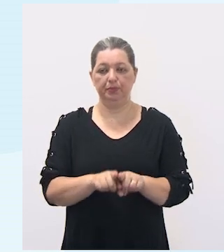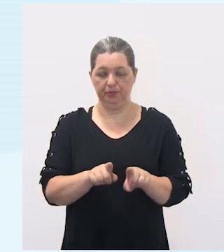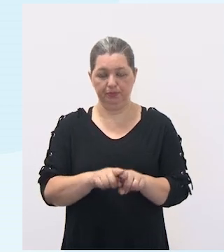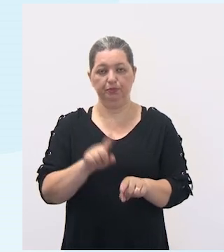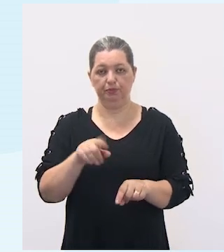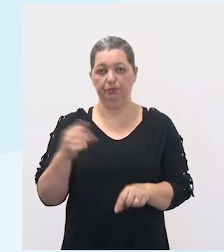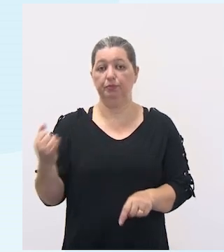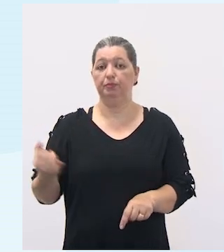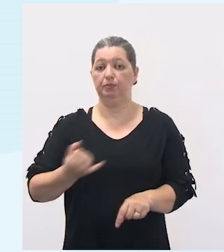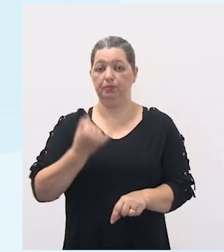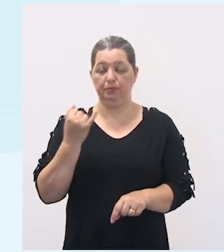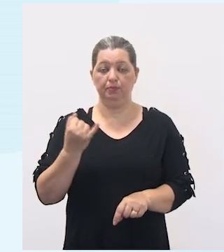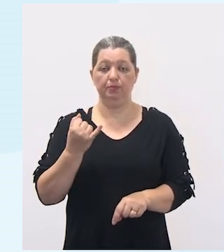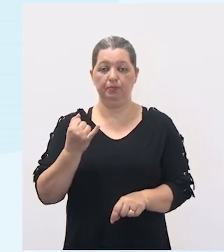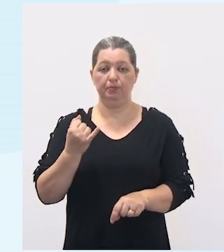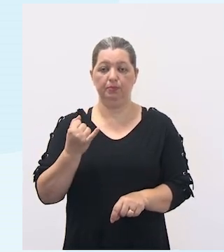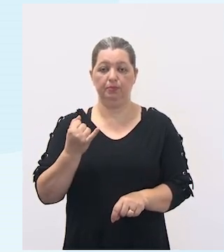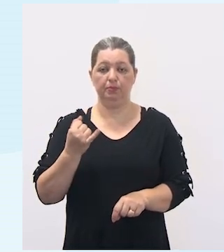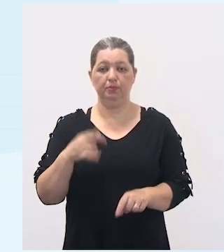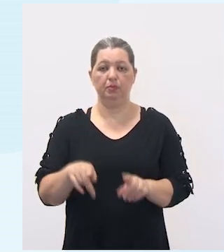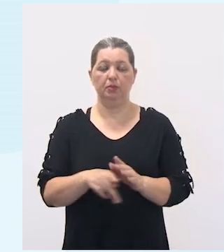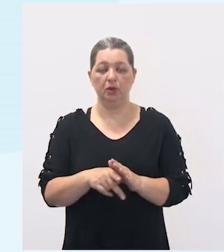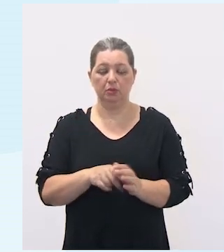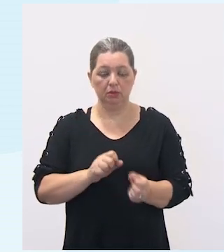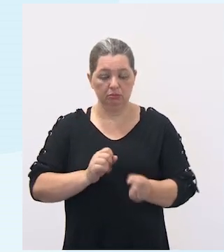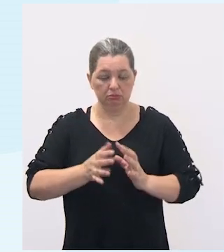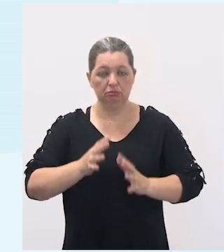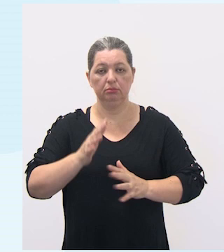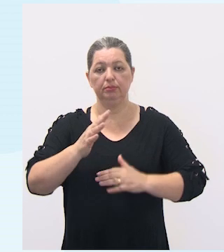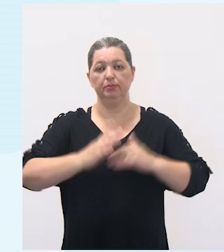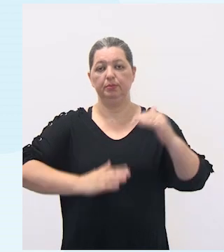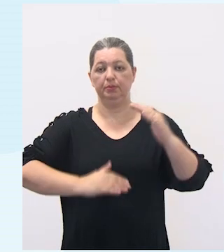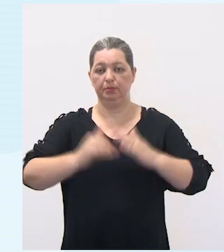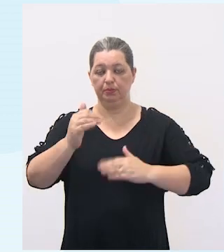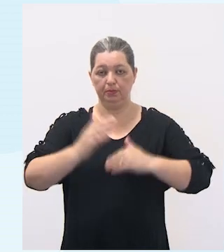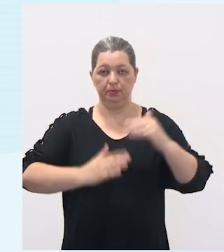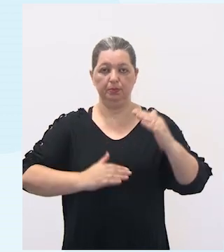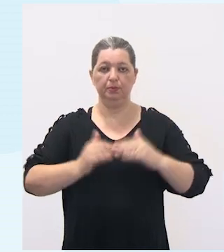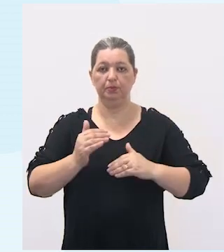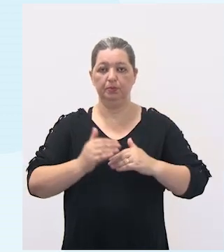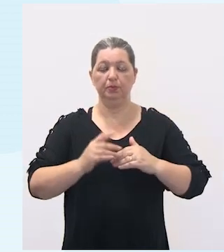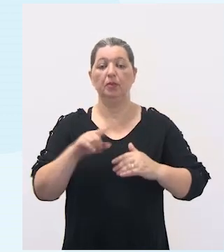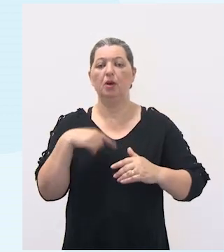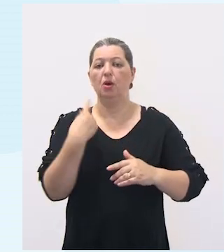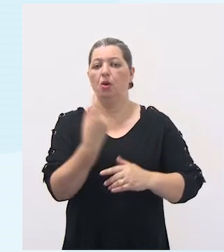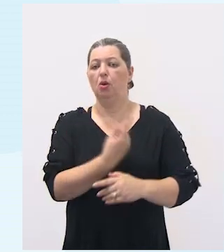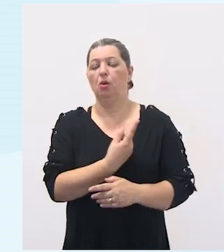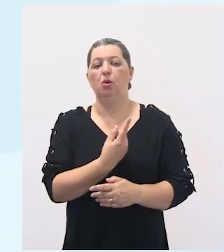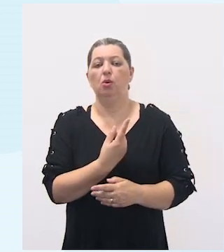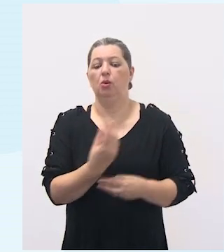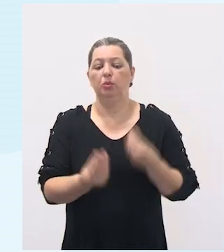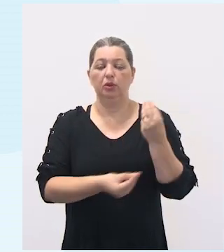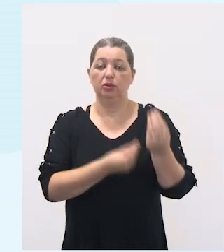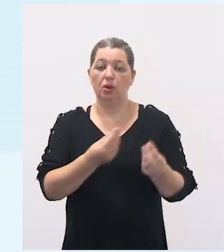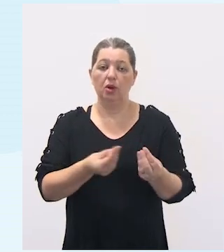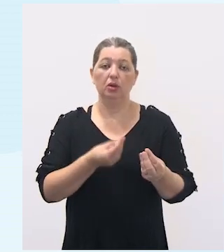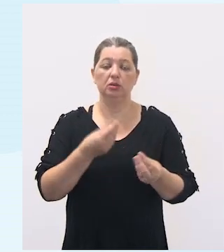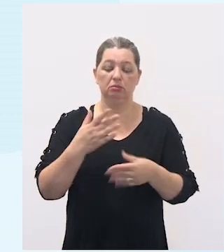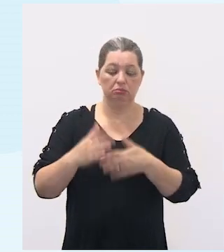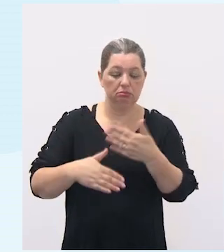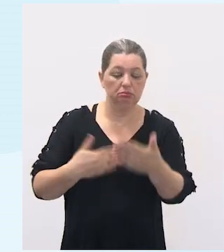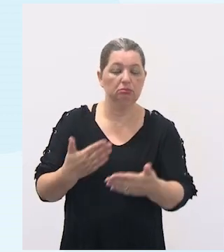nós elaborarmos ações e práticas do onde que nós estamos desenvolvendo, o que nós